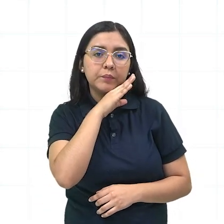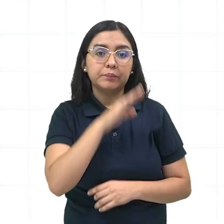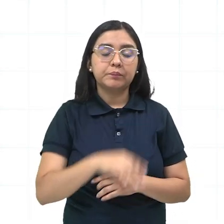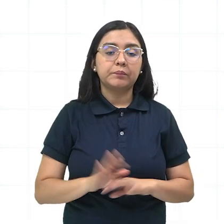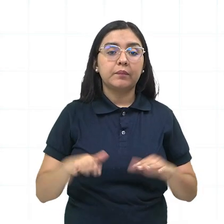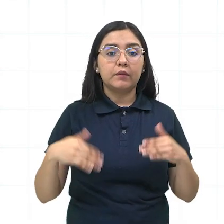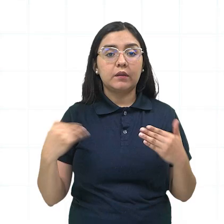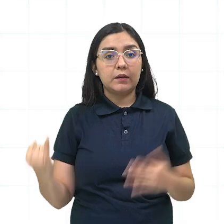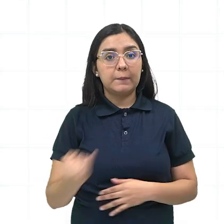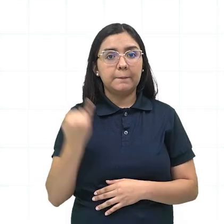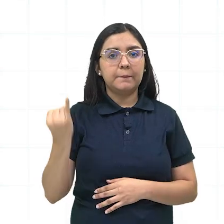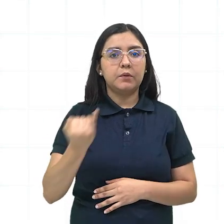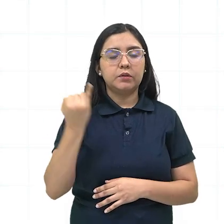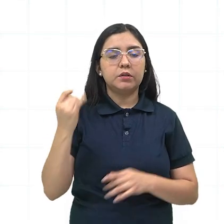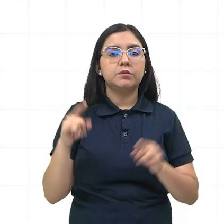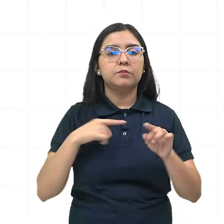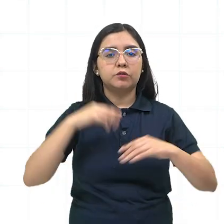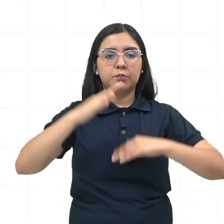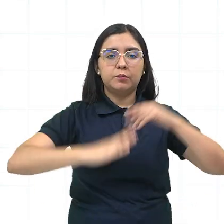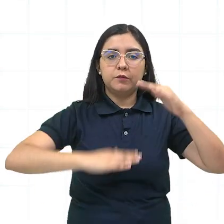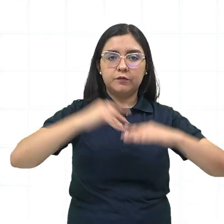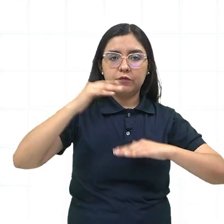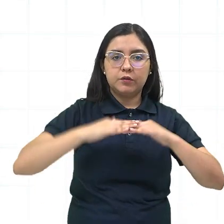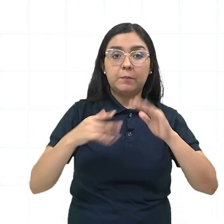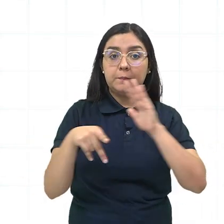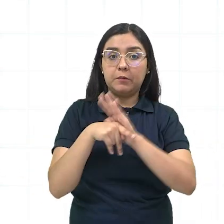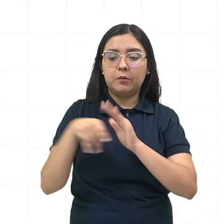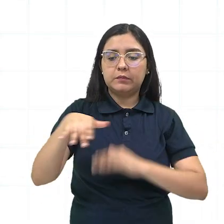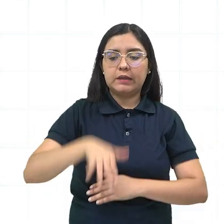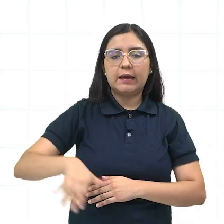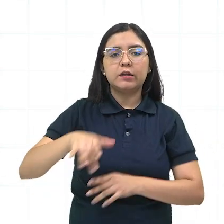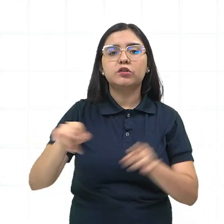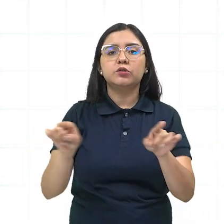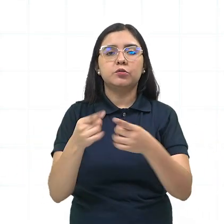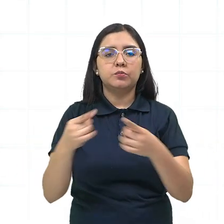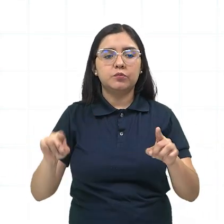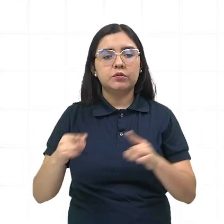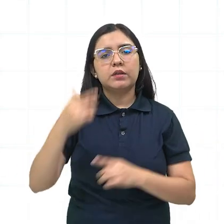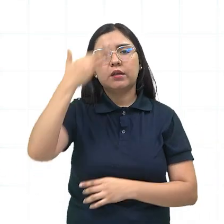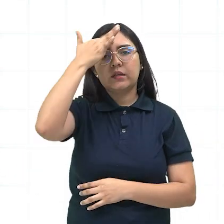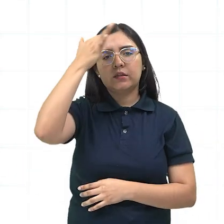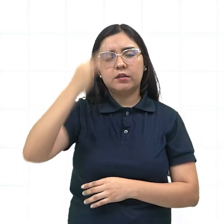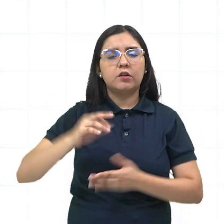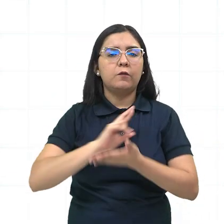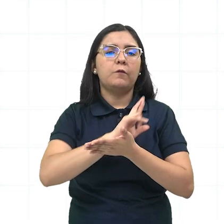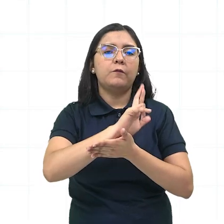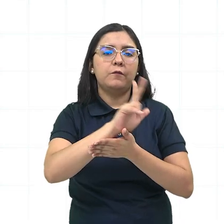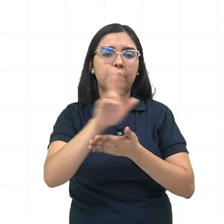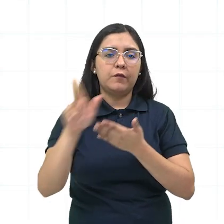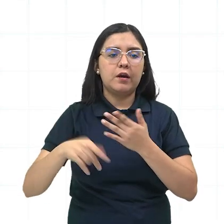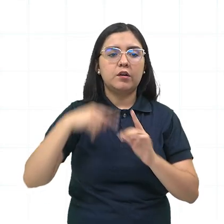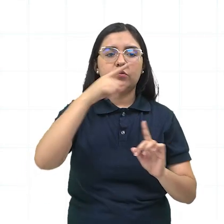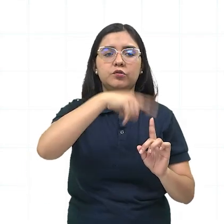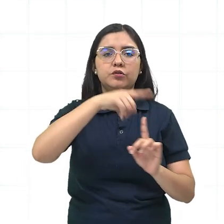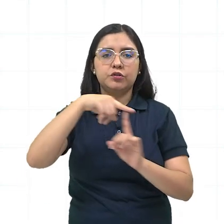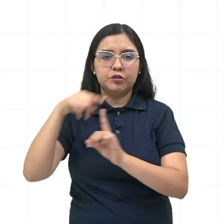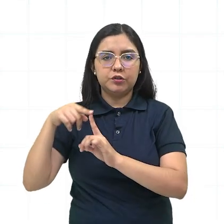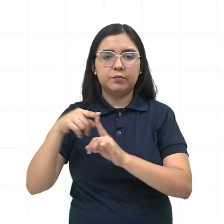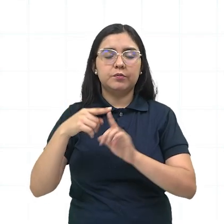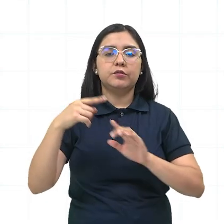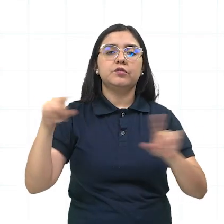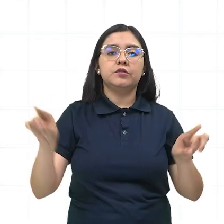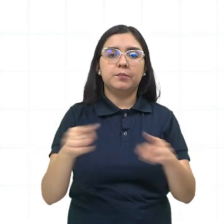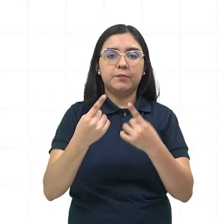é essencial para os músicos e estudantes de música entenderem os diferentes tipos, as formas